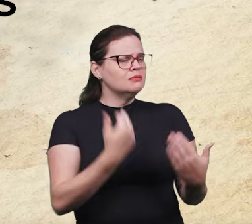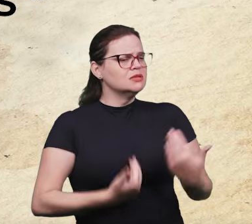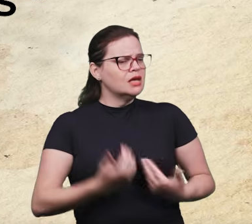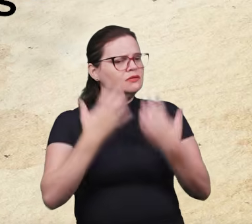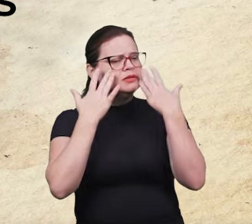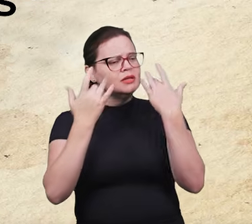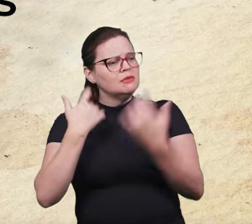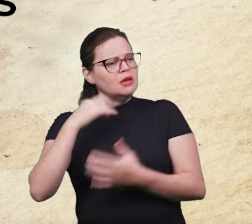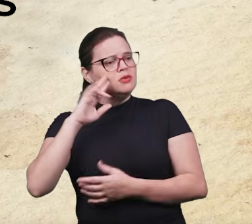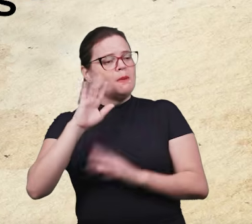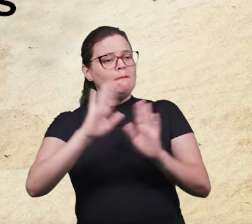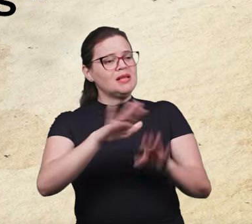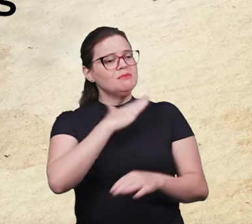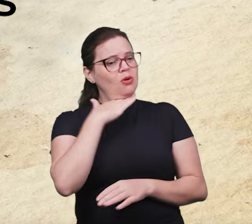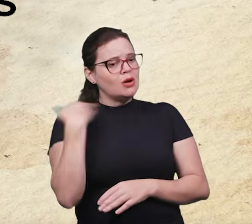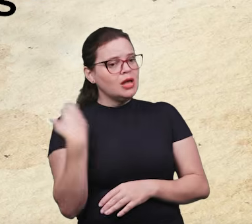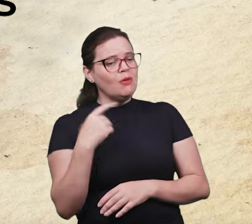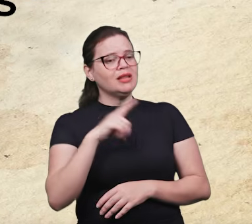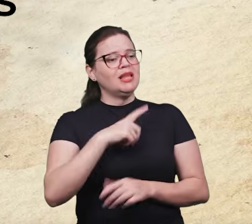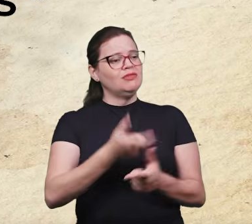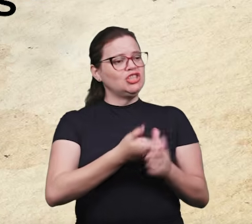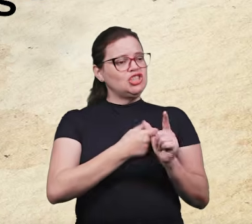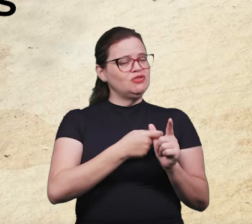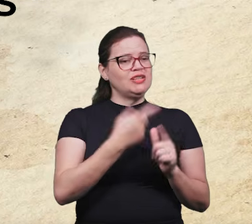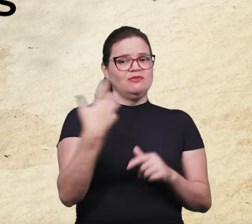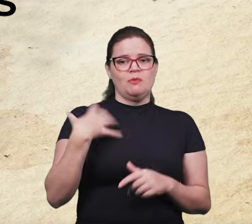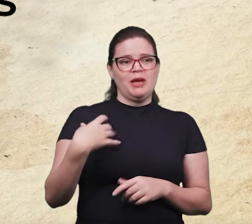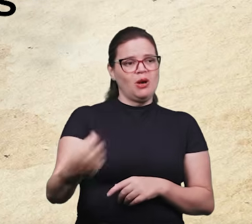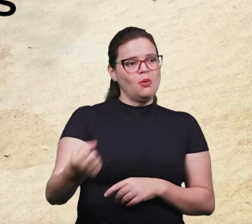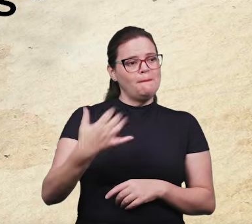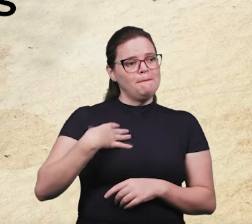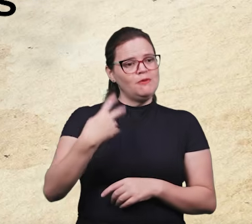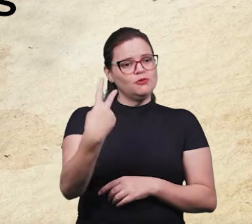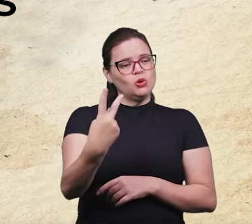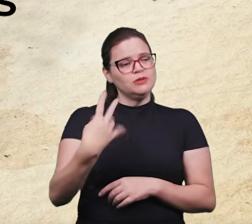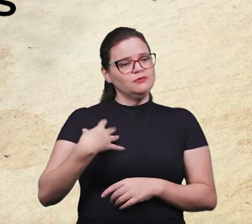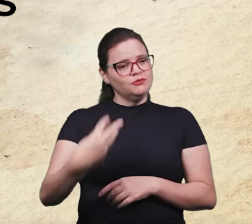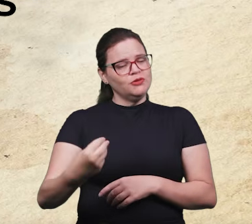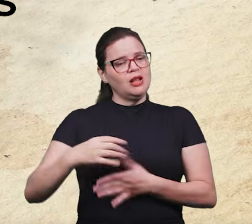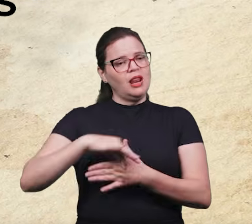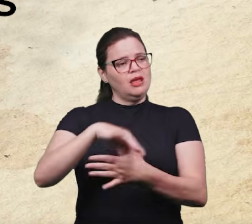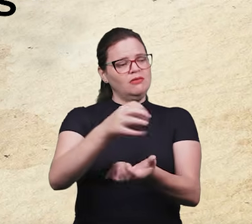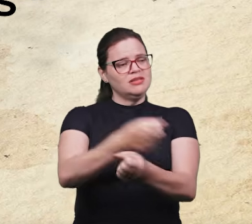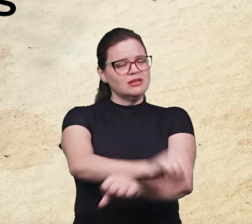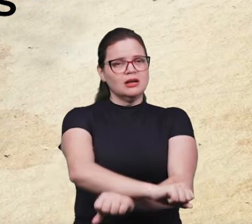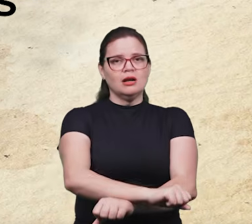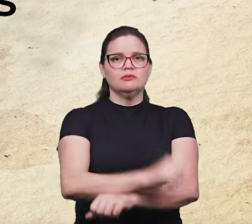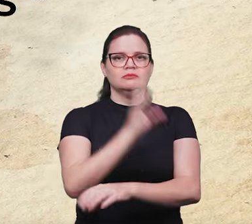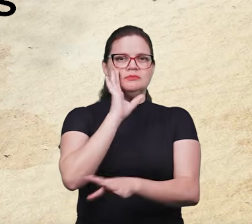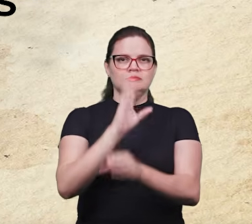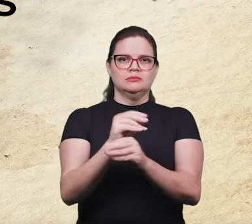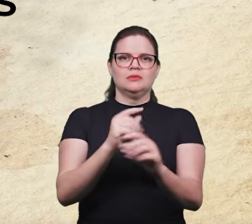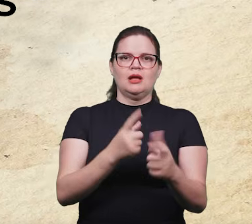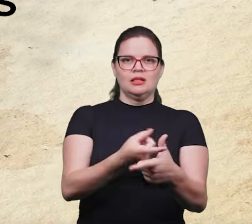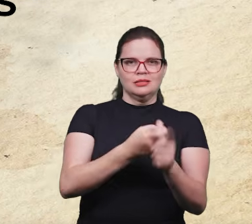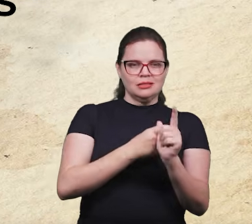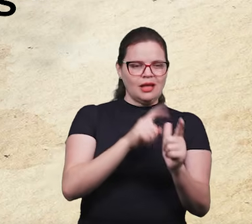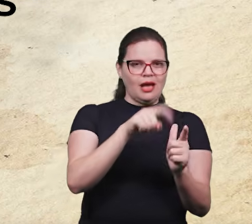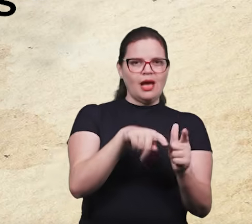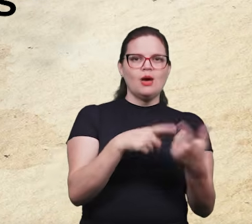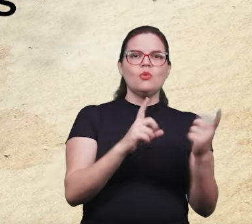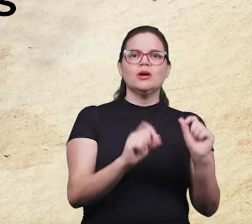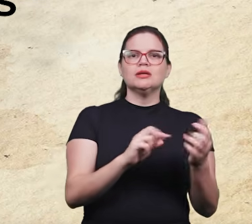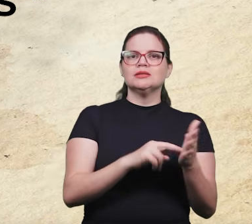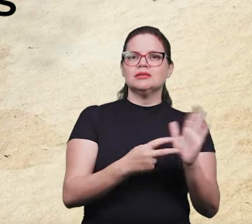e veio o credor levar meus 2 filhos para serem servos. Então nós vemos aí o credor, nós sabemos, o adversário, tentando tirar